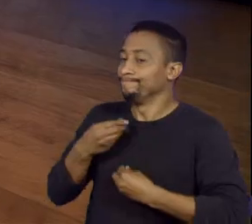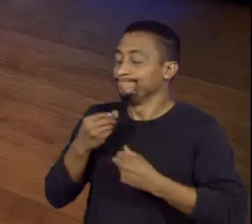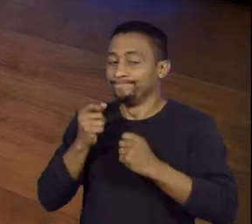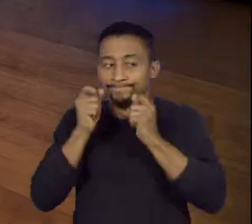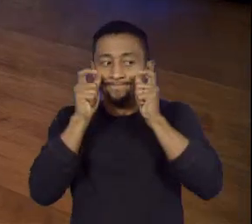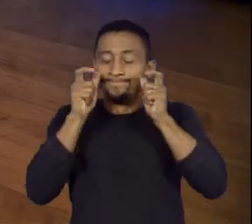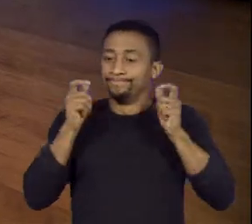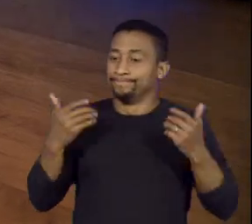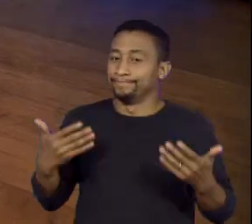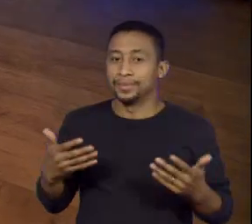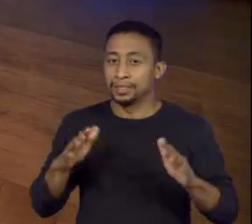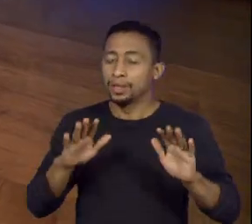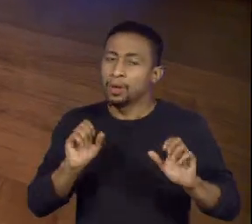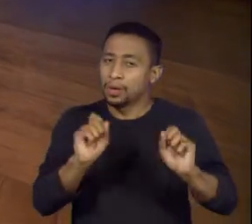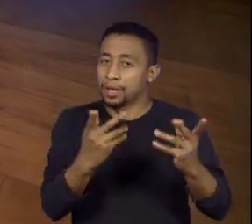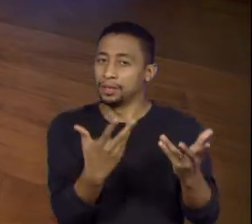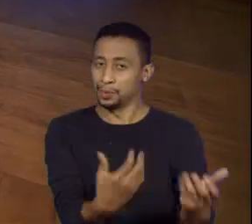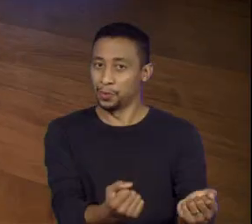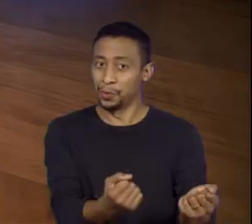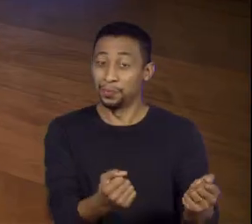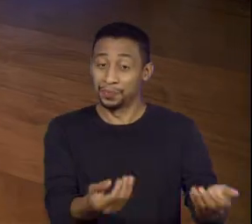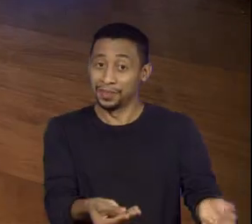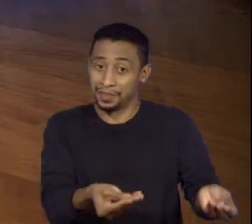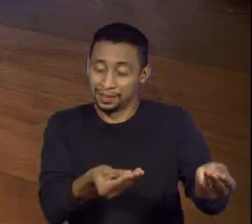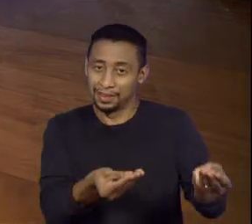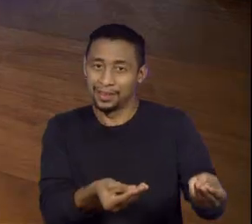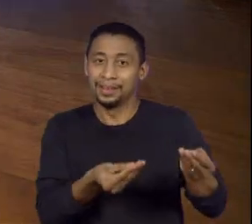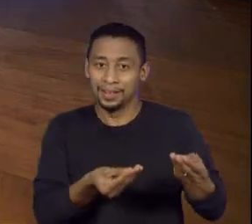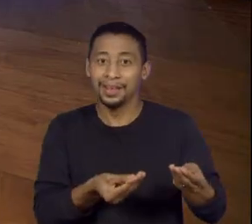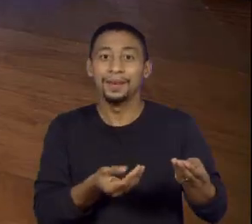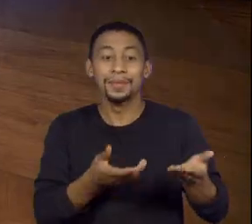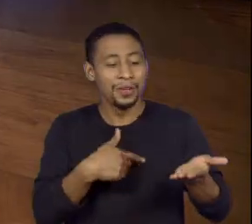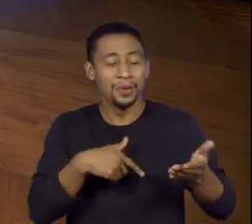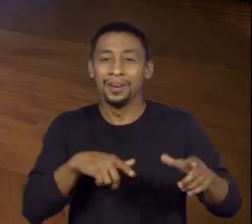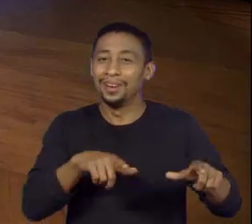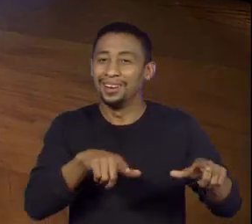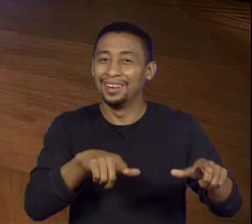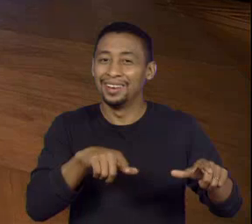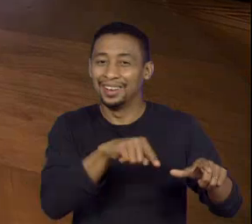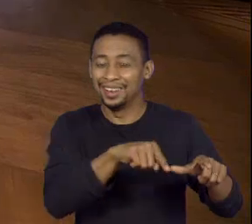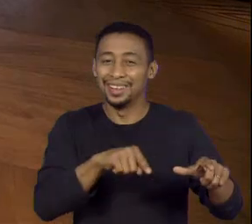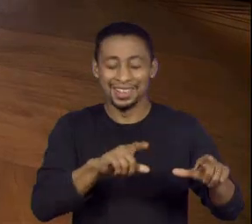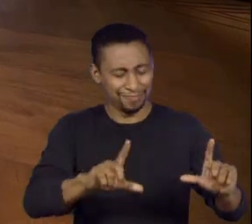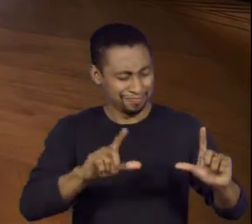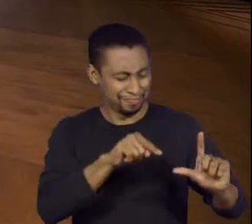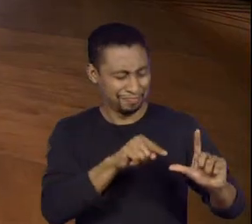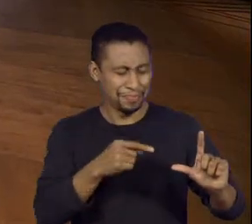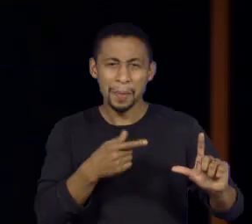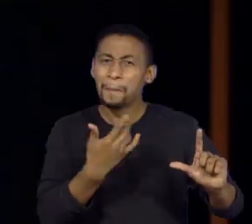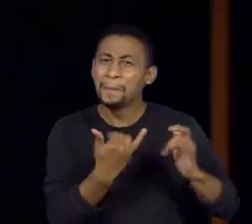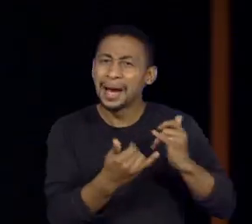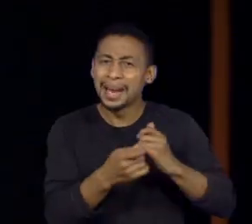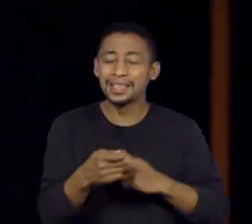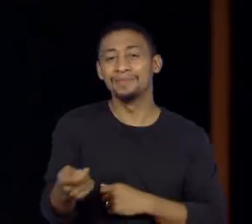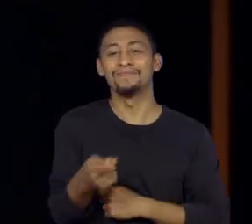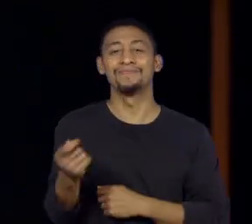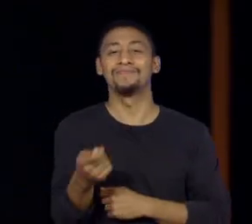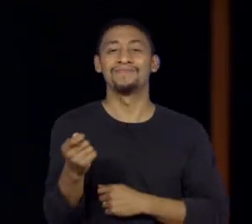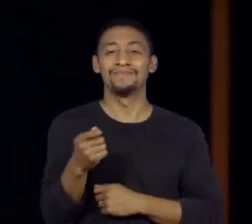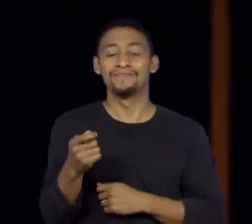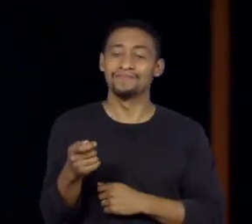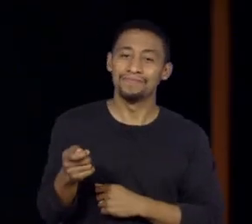bom, tudo bem. E me entregou uma fita que me lembrava um pouco as coisas do Chaplin. E eu fiz uma